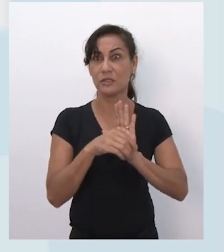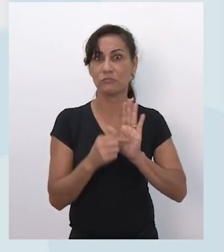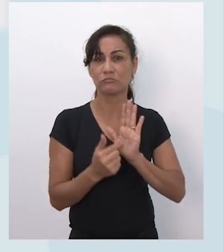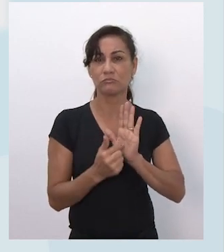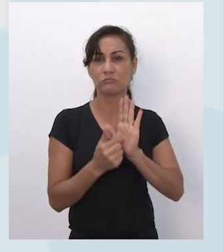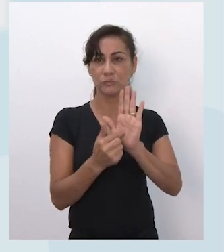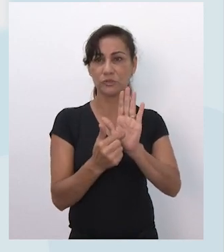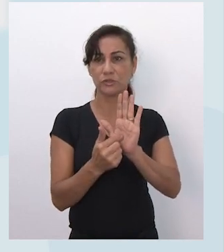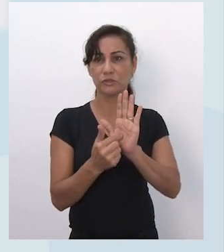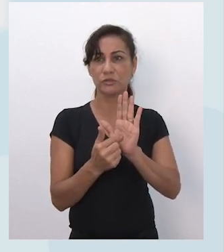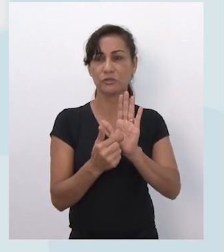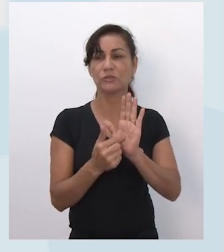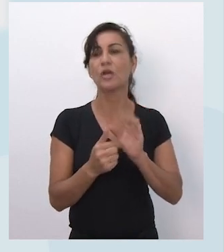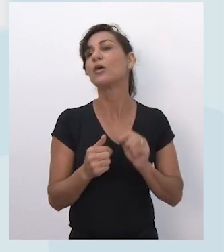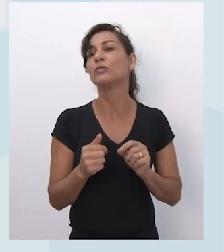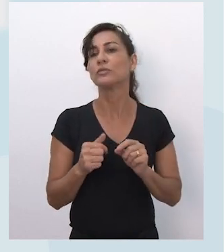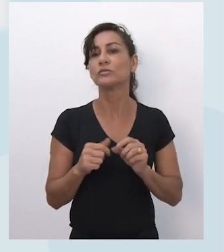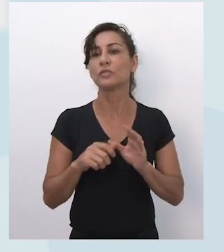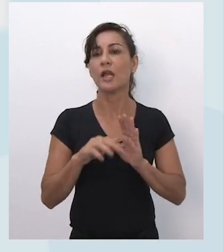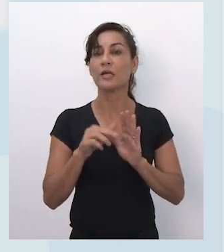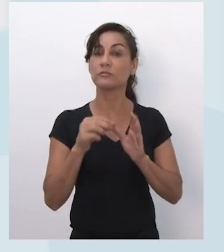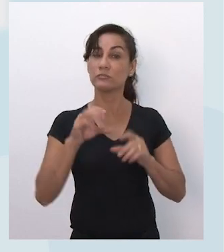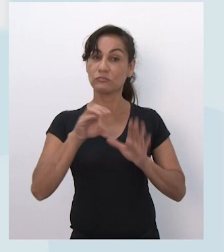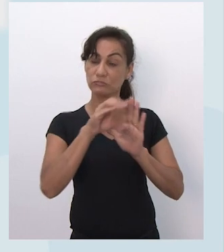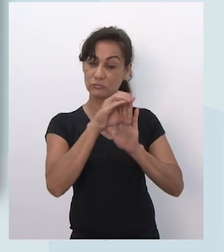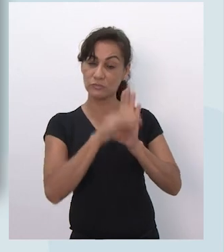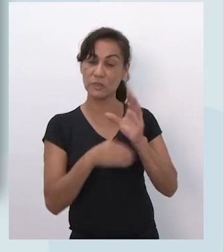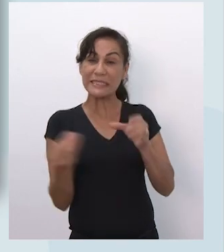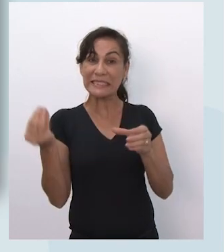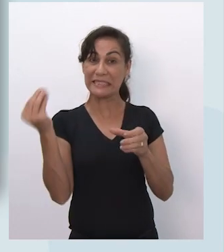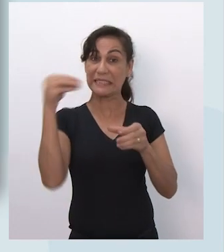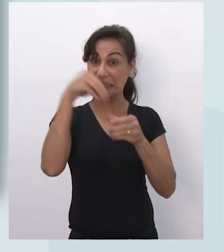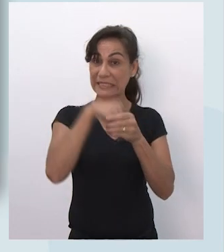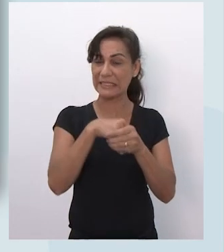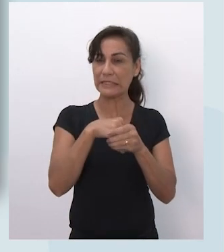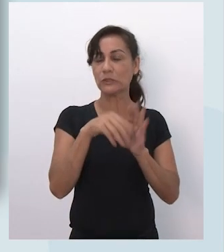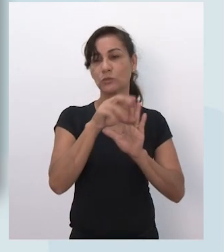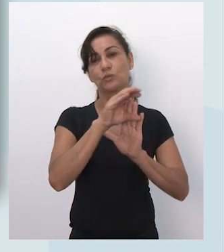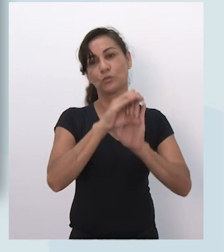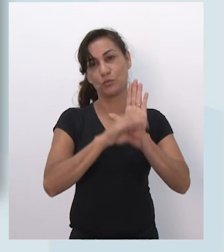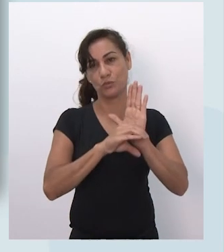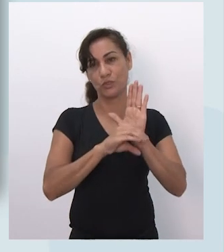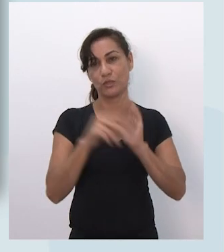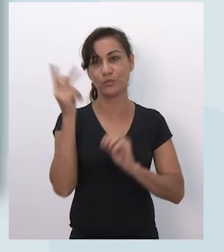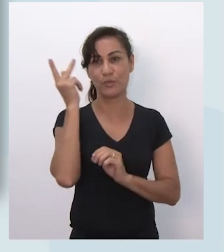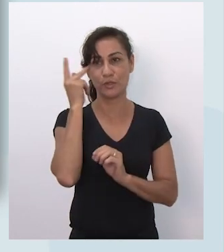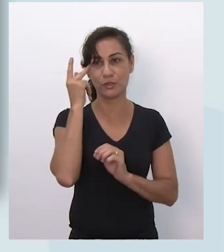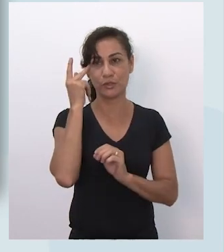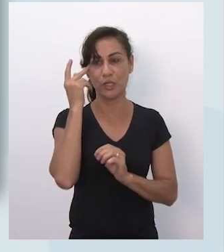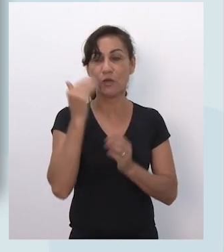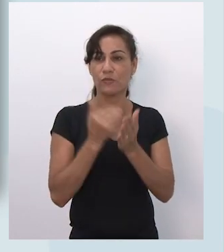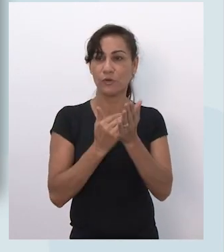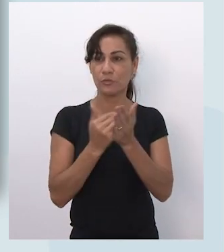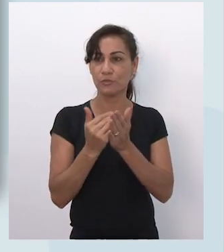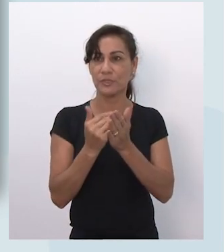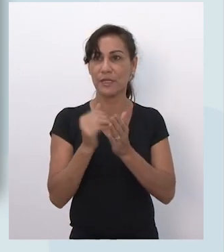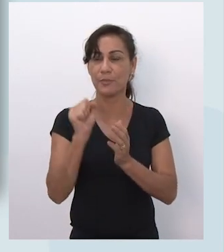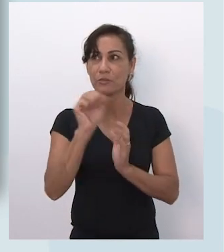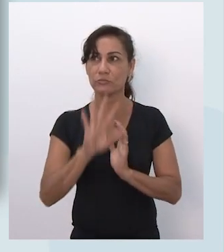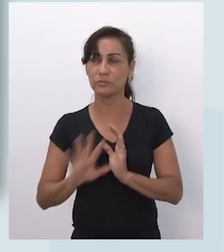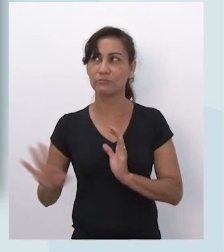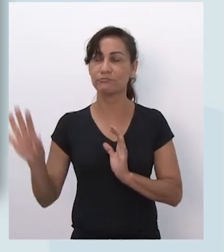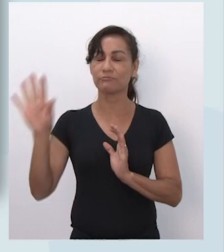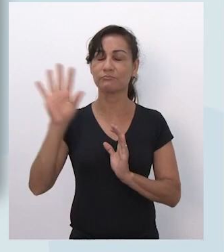nos textos lá do nosso currículo paulista na parte de geografia. Então, vamos começar com o espaço geográfico. O